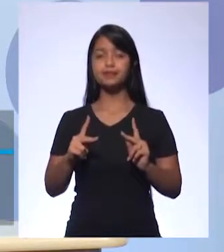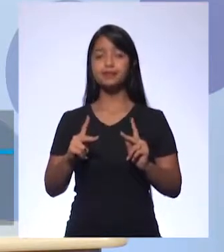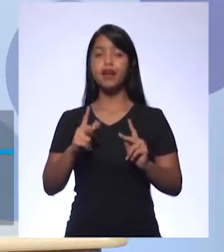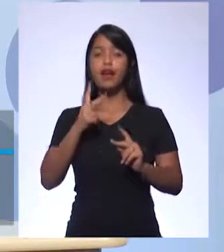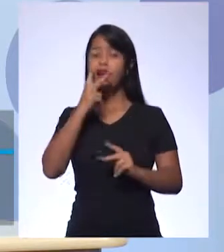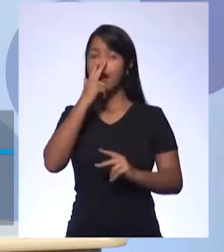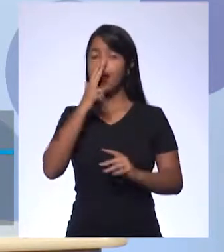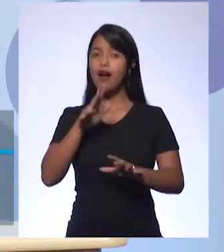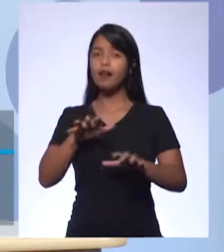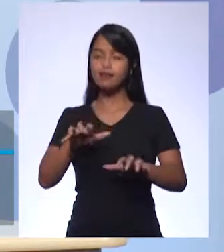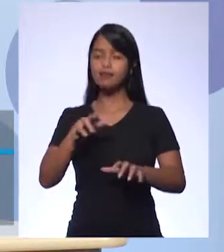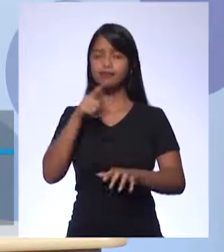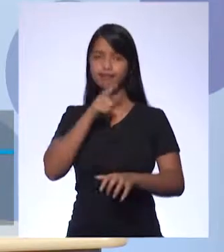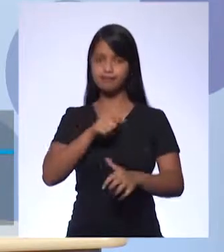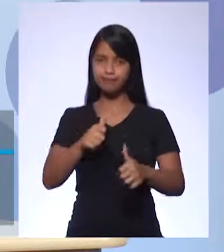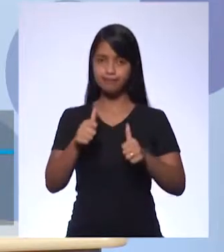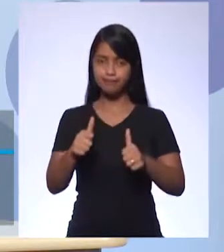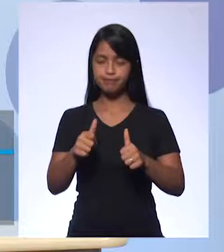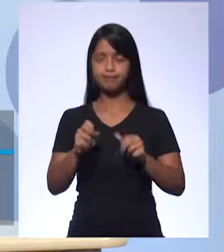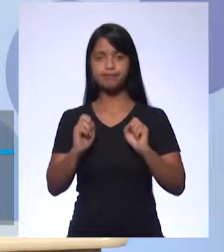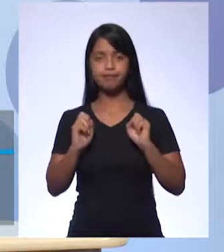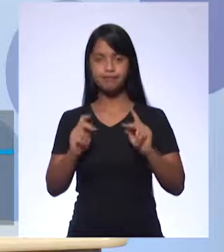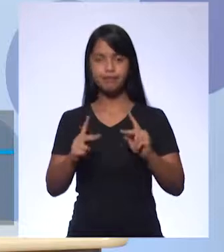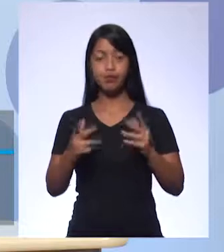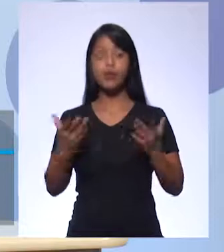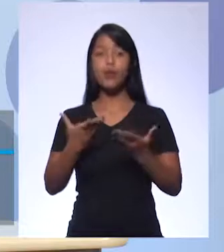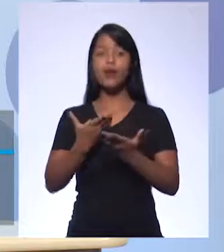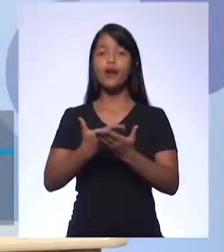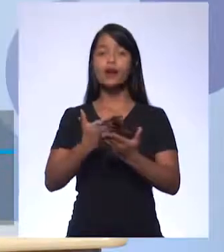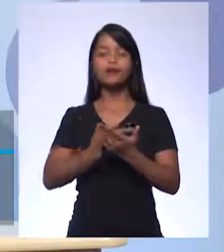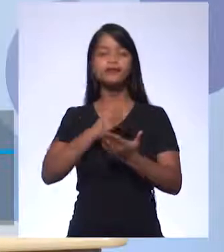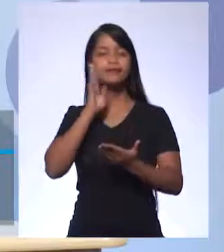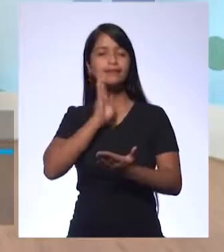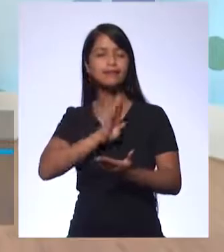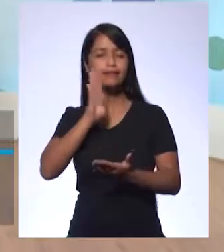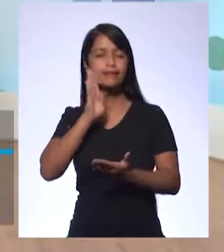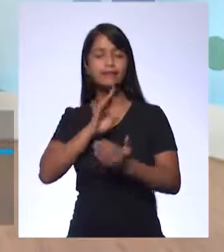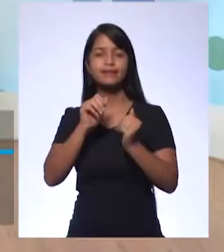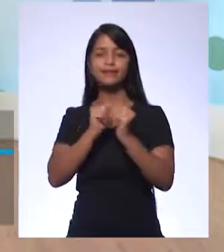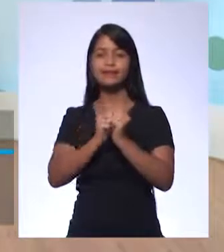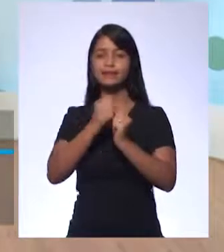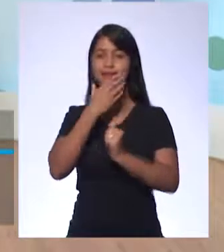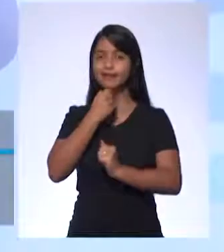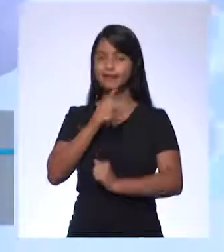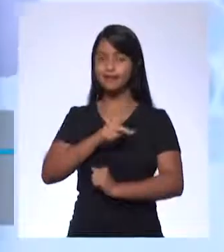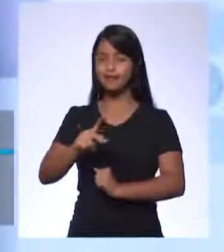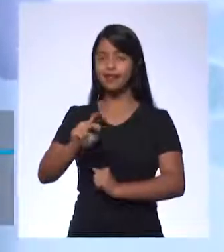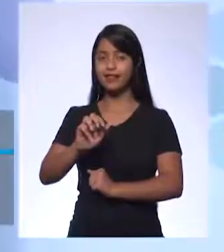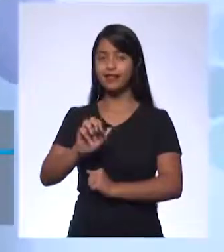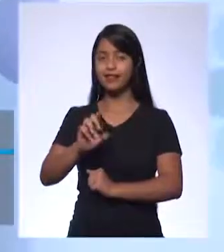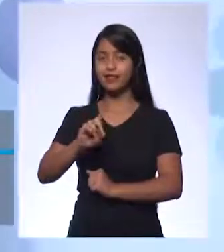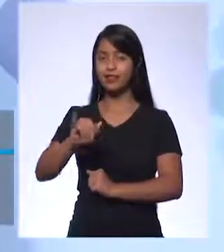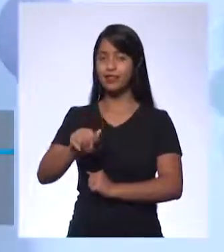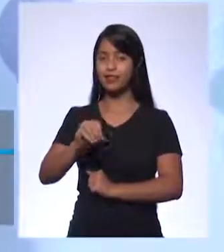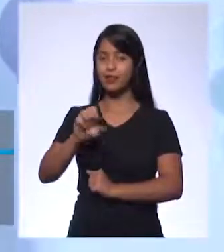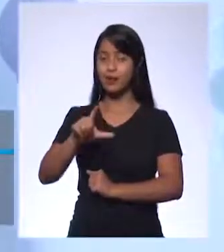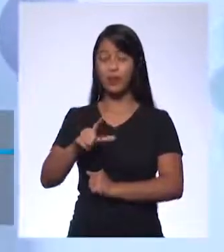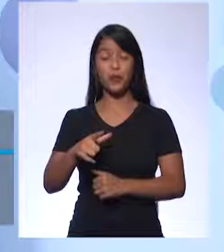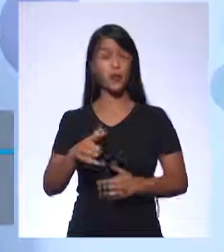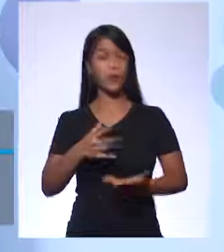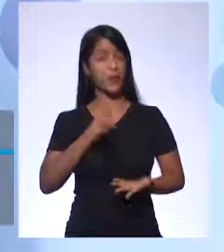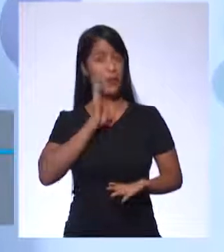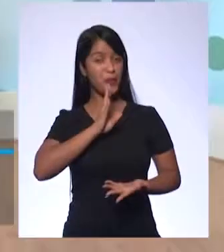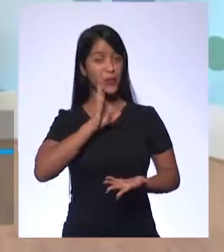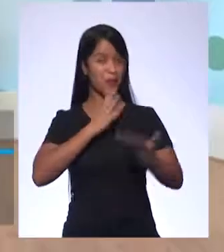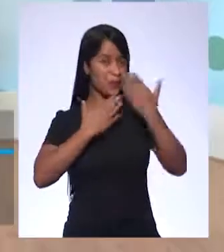acho que vai funcionar. Então vamos aí a essa aula super bacana aí com o professor Edjoel. Opa, obrigado pelo super bacana, né? Assim,